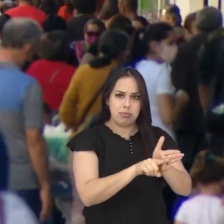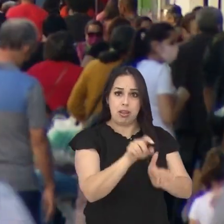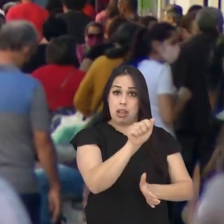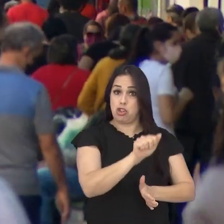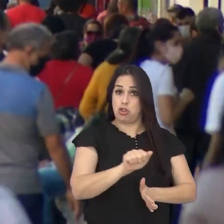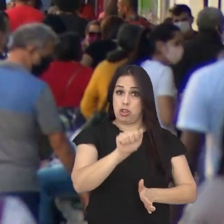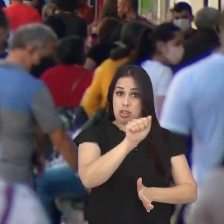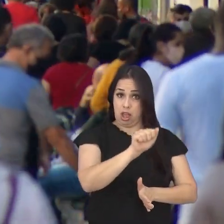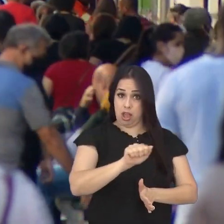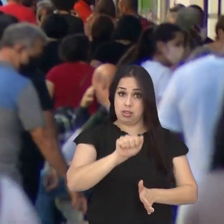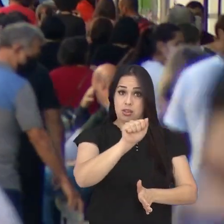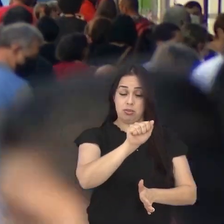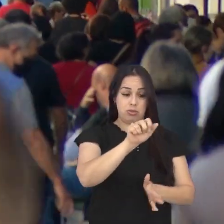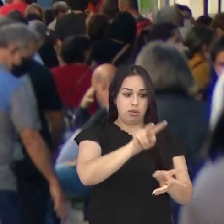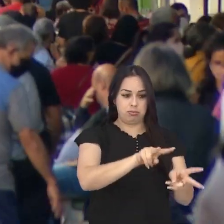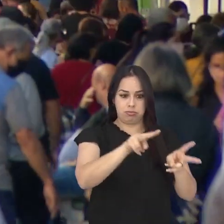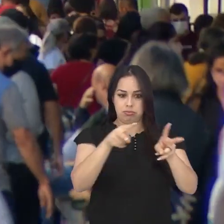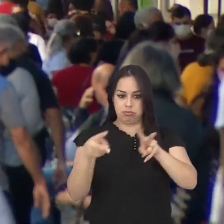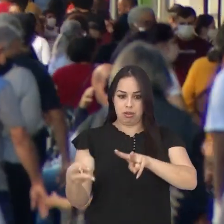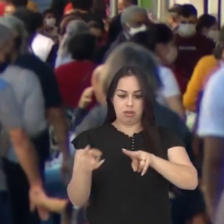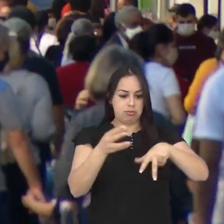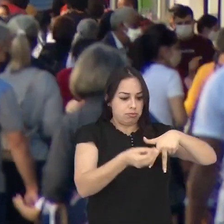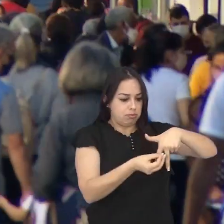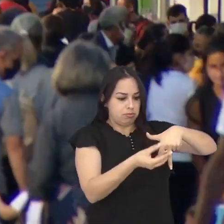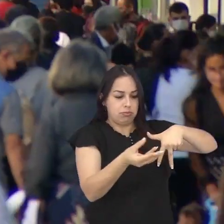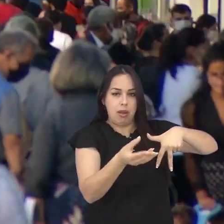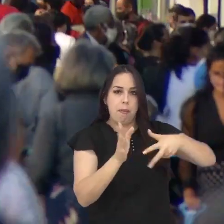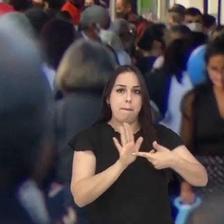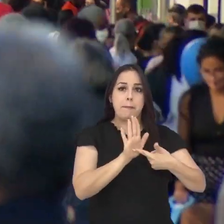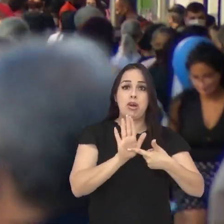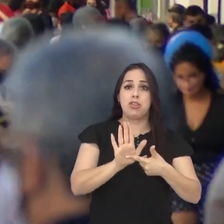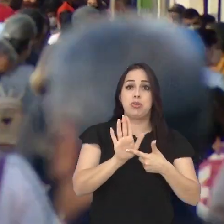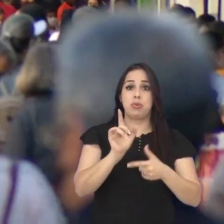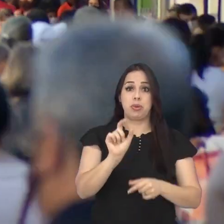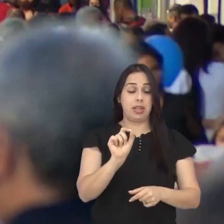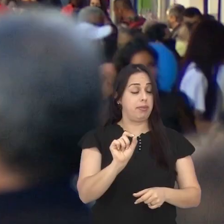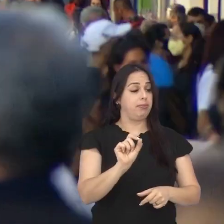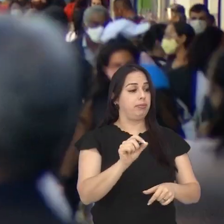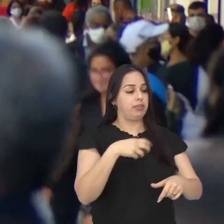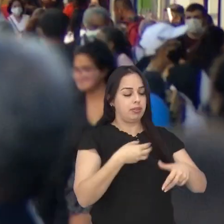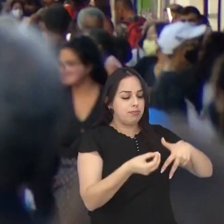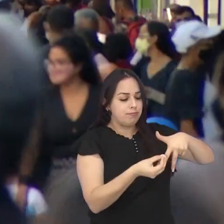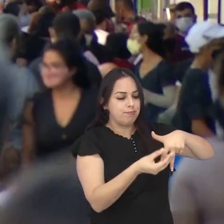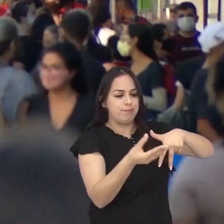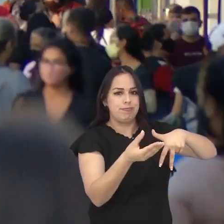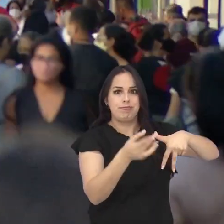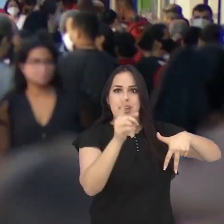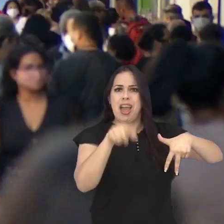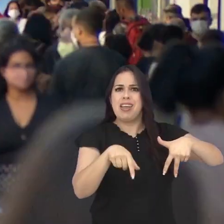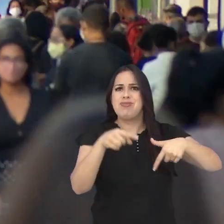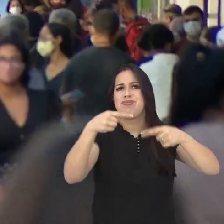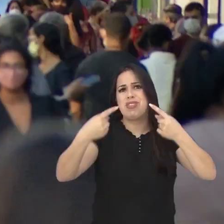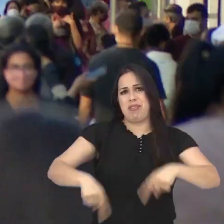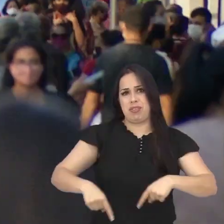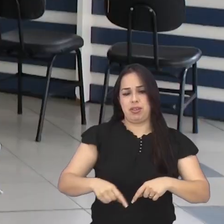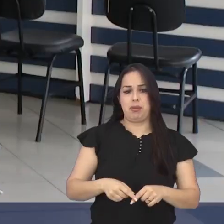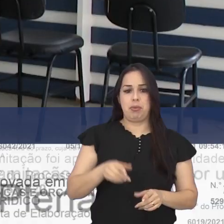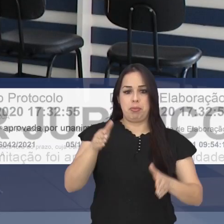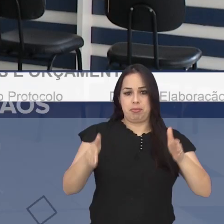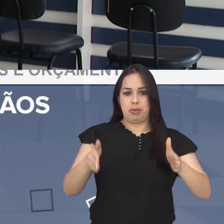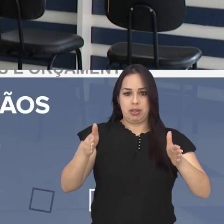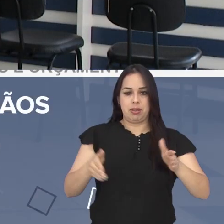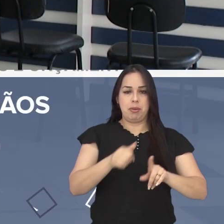registrados pela Associação Brasileira de transplante de órgãos mostram que a doação no país ainda é Um Desafio